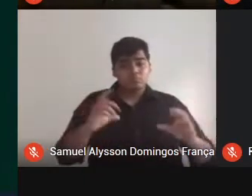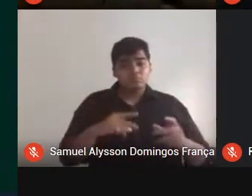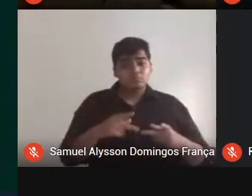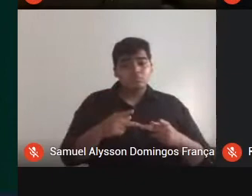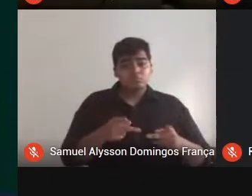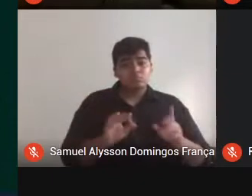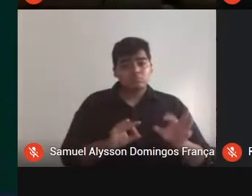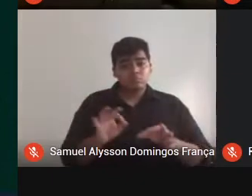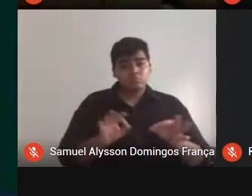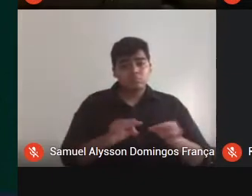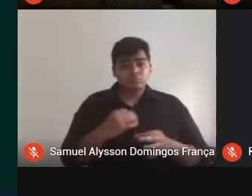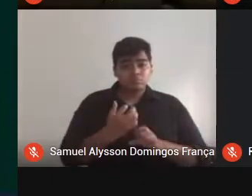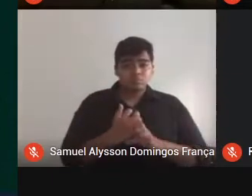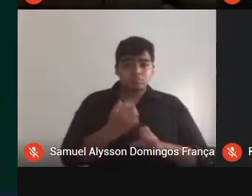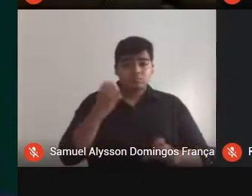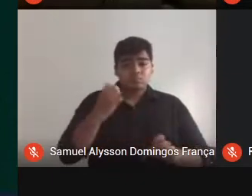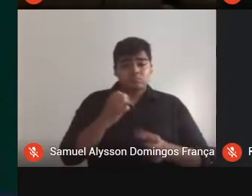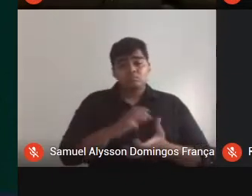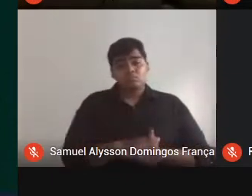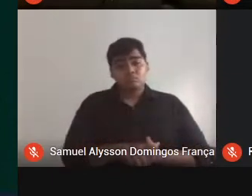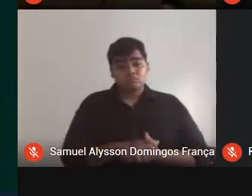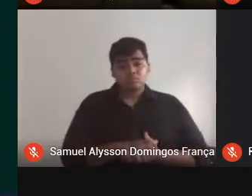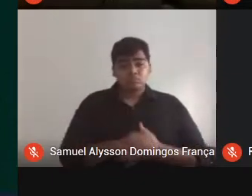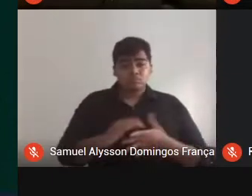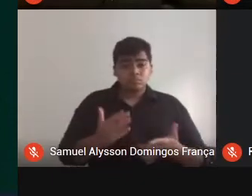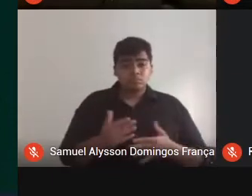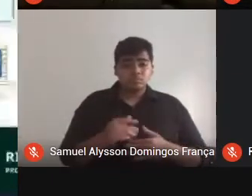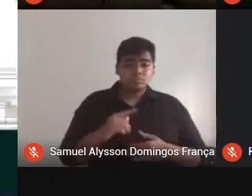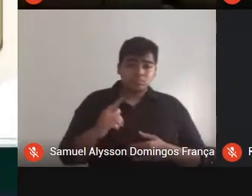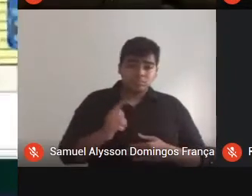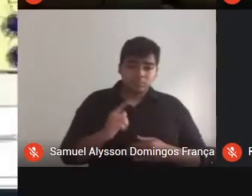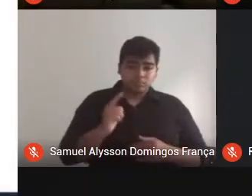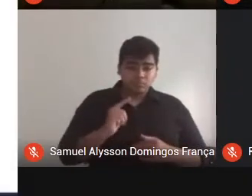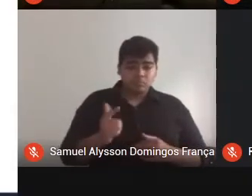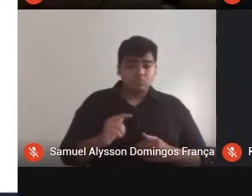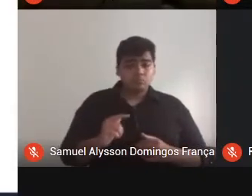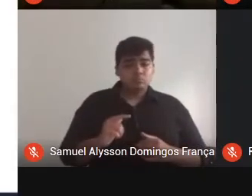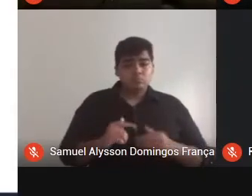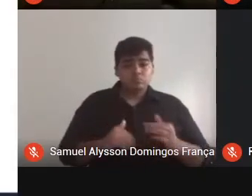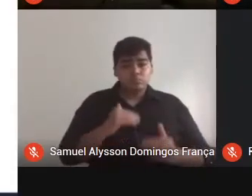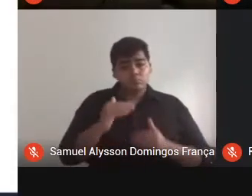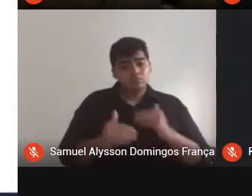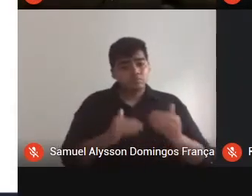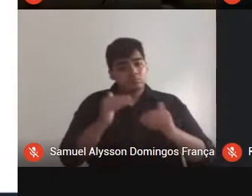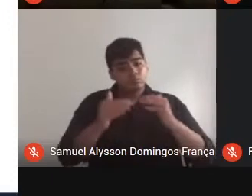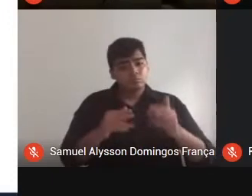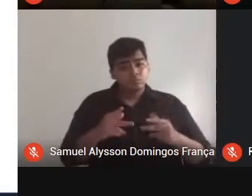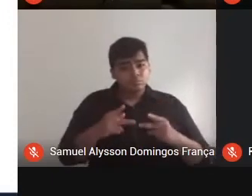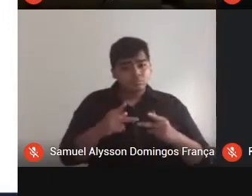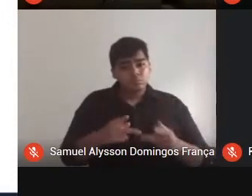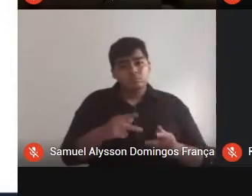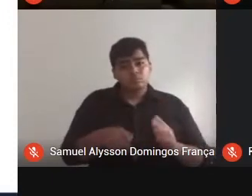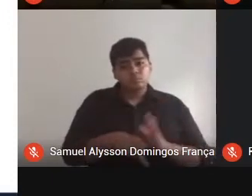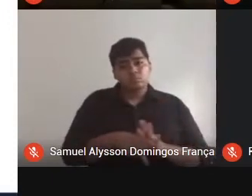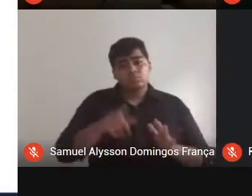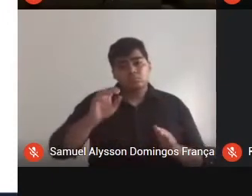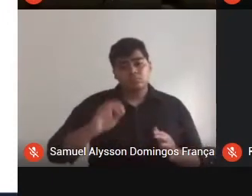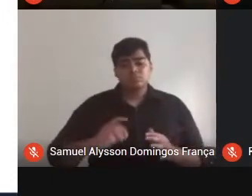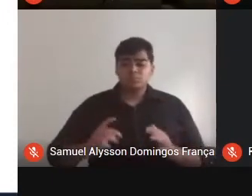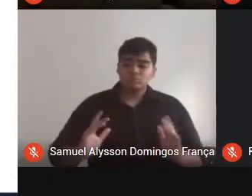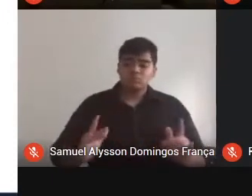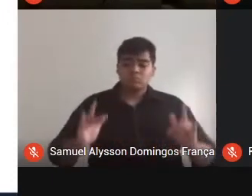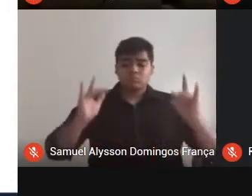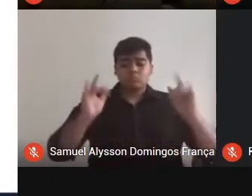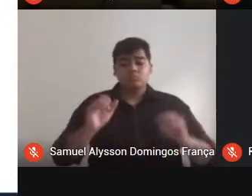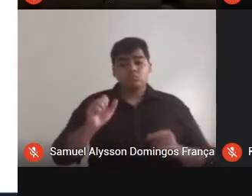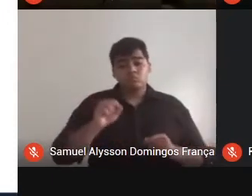um acompanhamento pelo engenheiro. Então, essa aluna aqui, Mariana, ela desenvolveu aqui um projeto, né, de uma edificação de 2 pavimentos, com 80